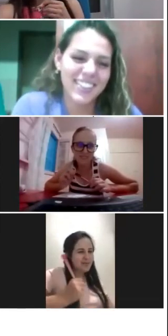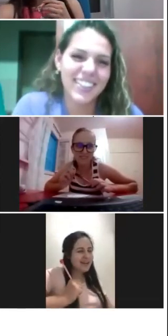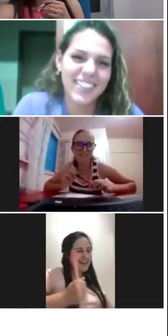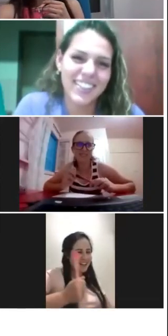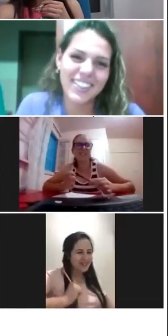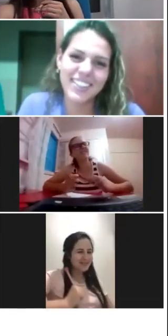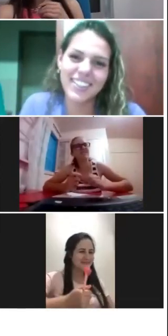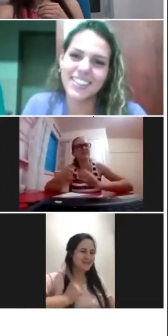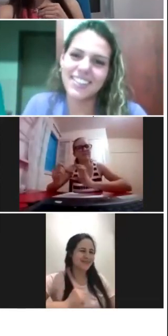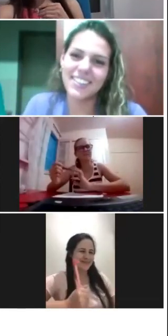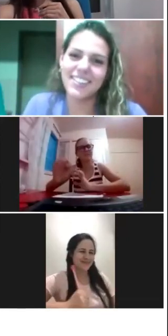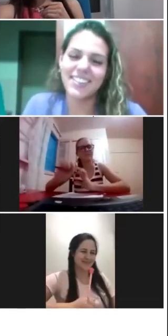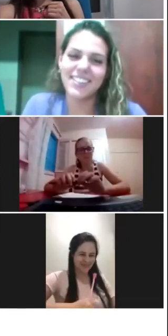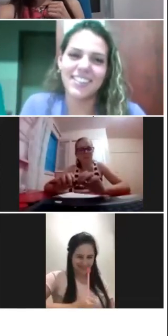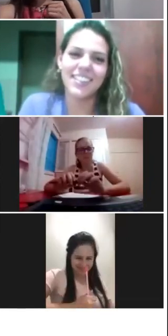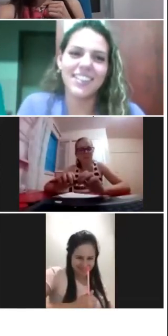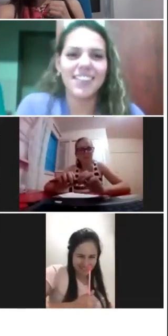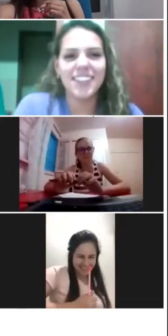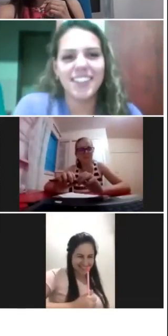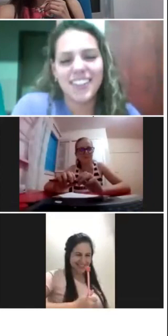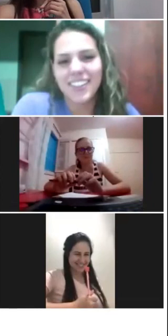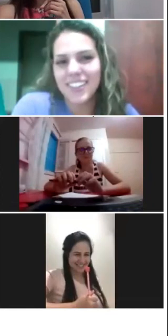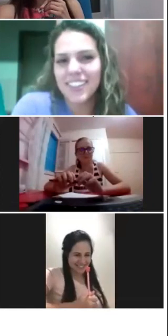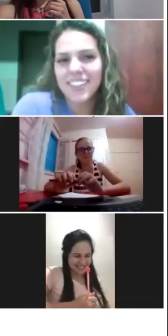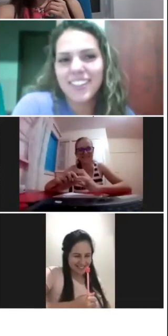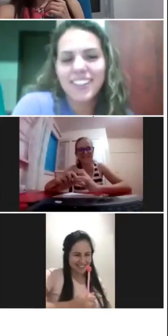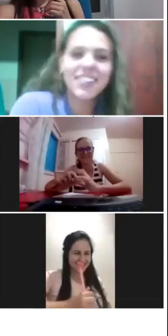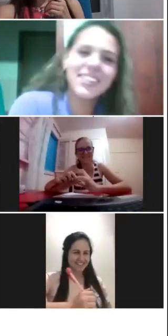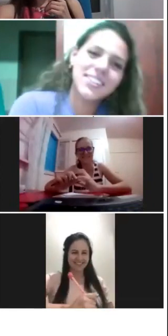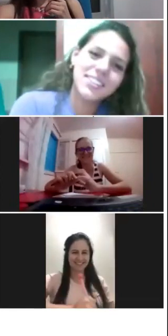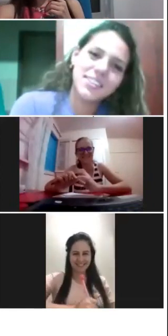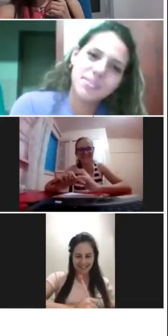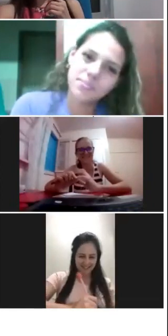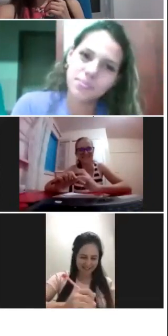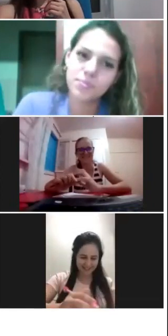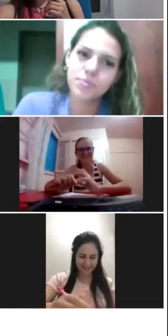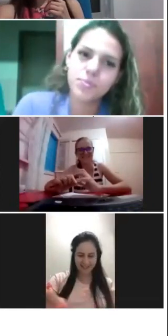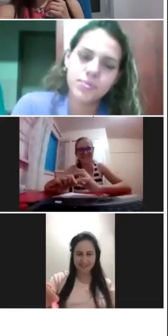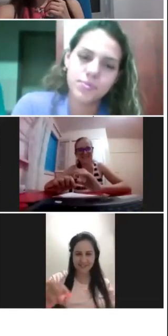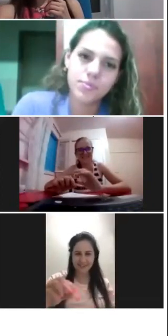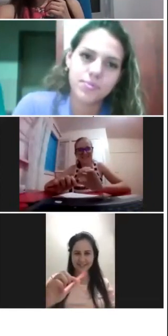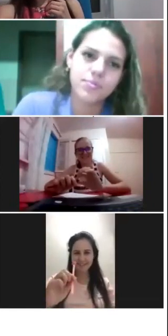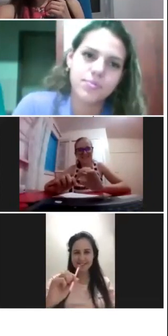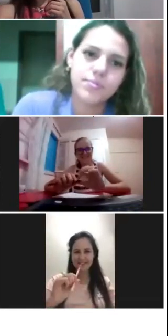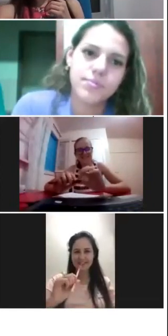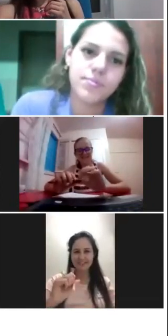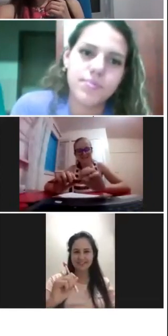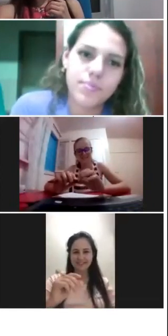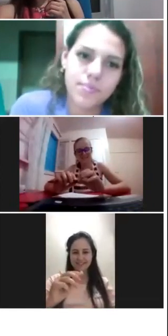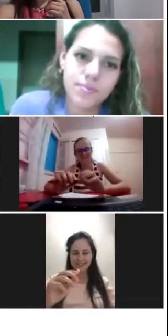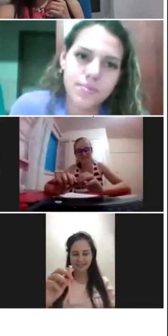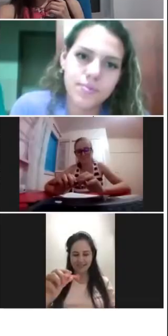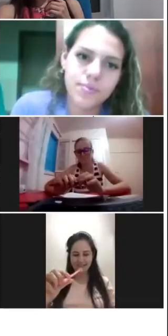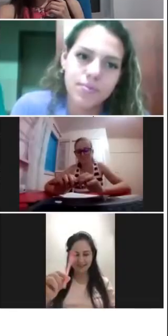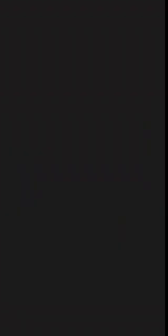Vou cobrar, hein? Beleza. Então a gente dá por encerrada a nossa aula. Deixa eu voltar aqui